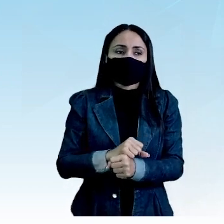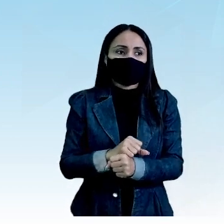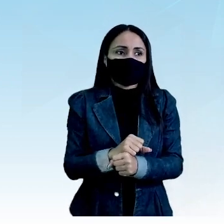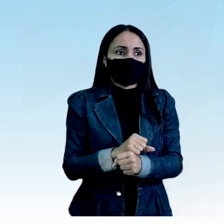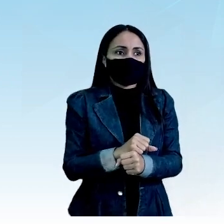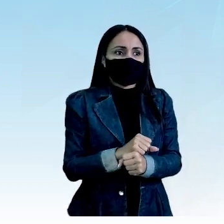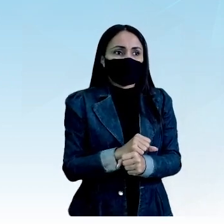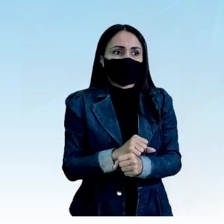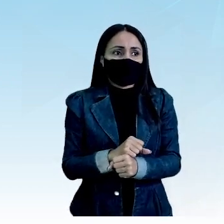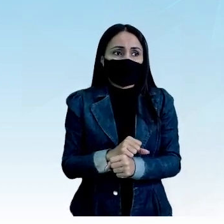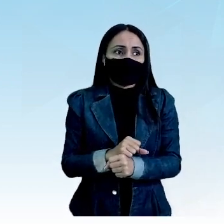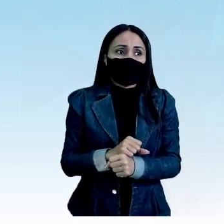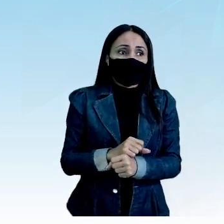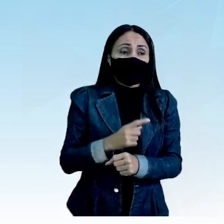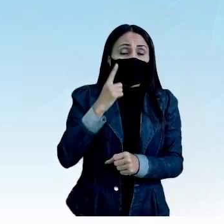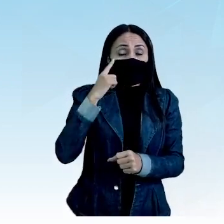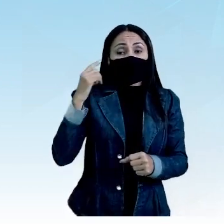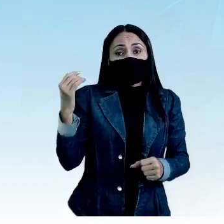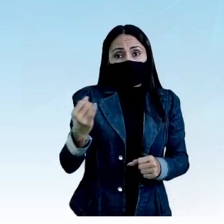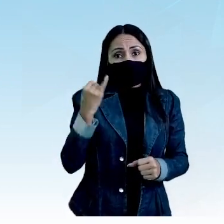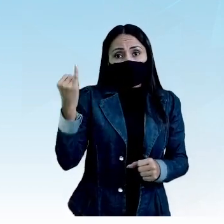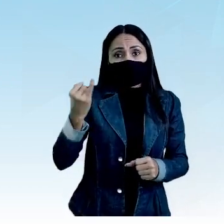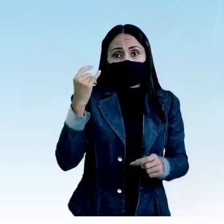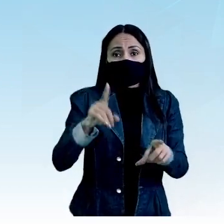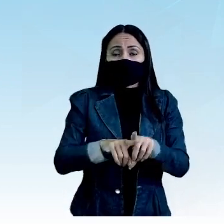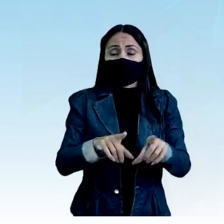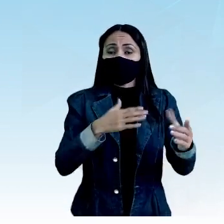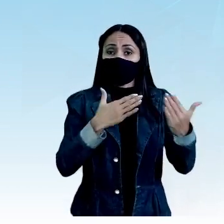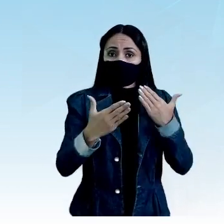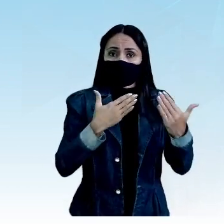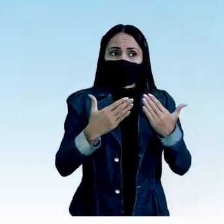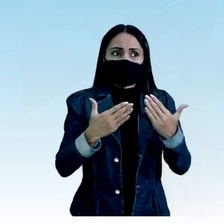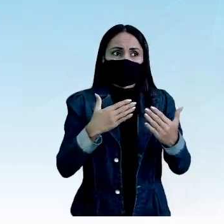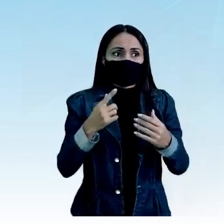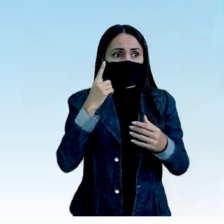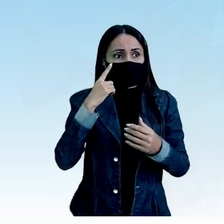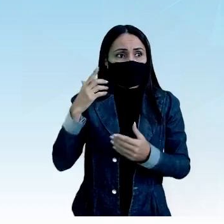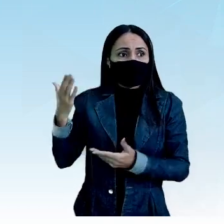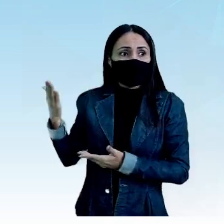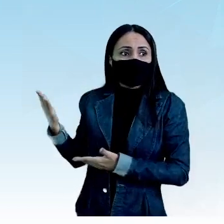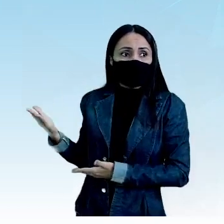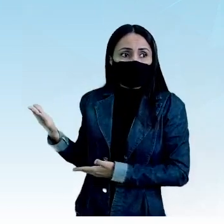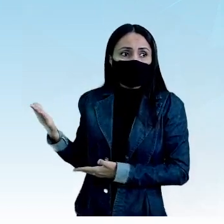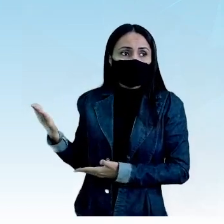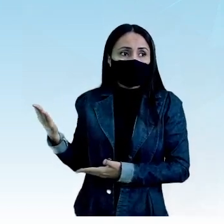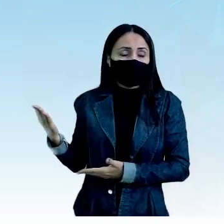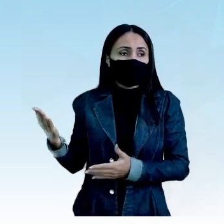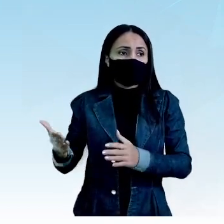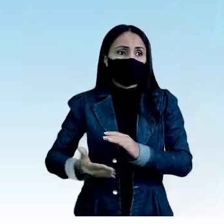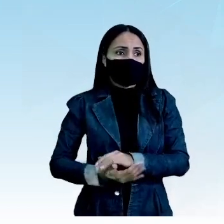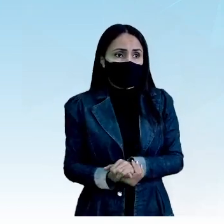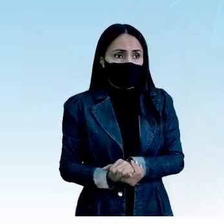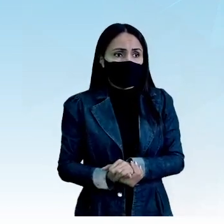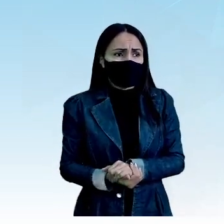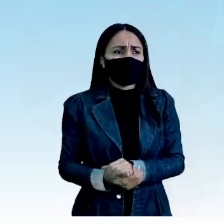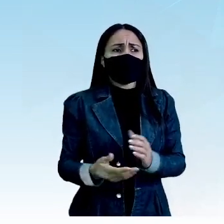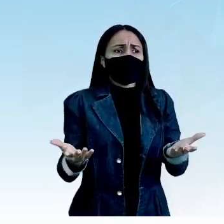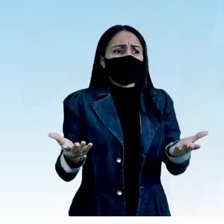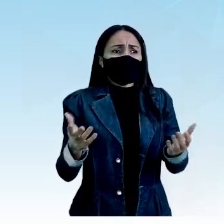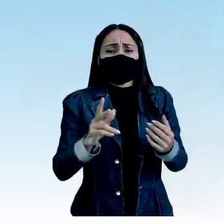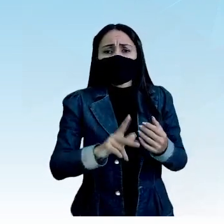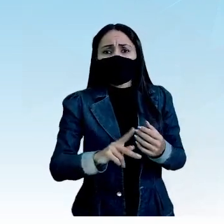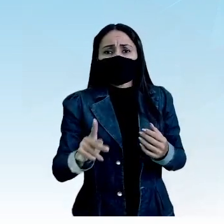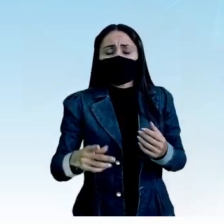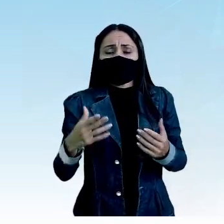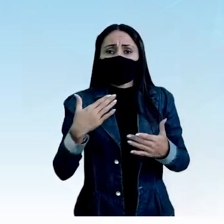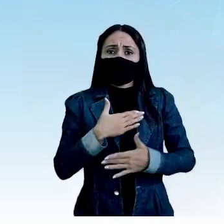E é interessante que aqui hoje, no nosso bate-papo, justamente é isso aqui, tentar mostrar um pouco sobre essa cultura. Professor, eu gostaria que o senhor desse